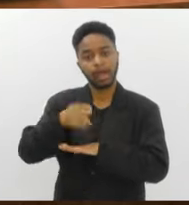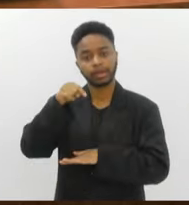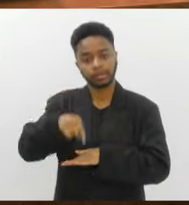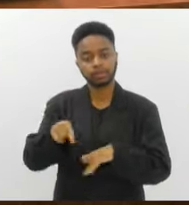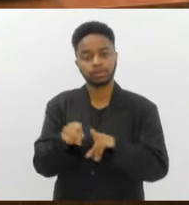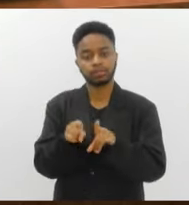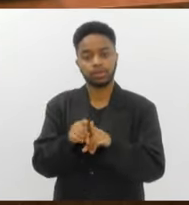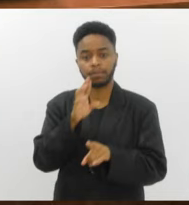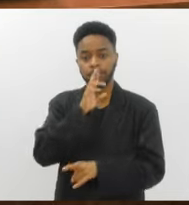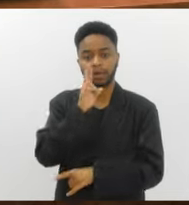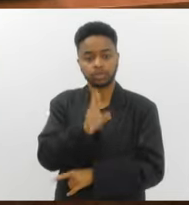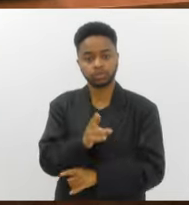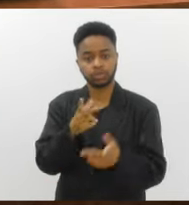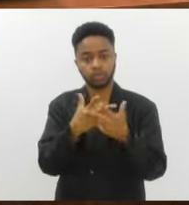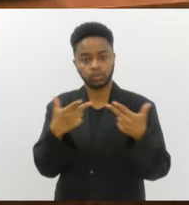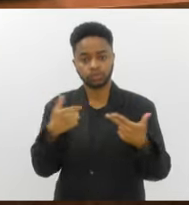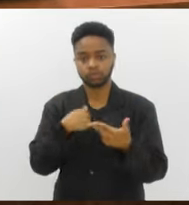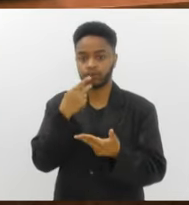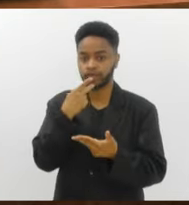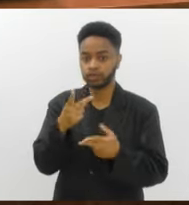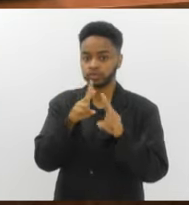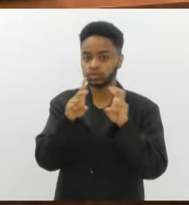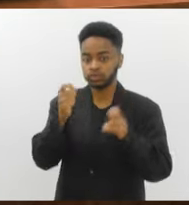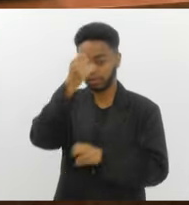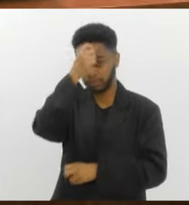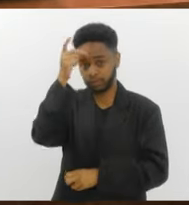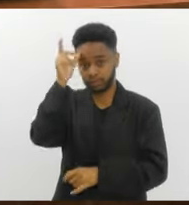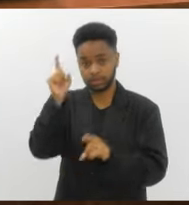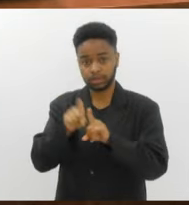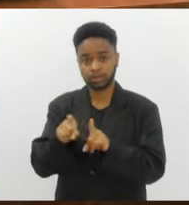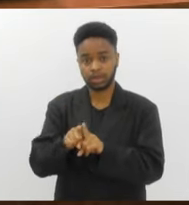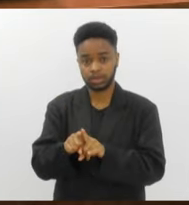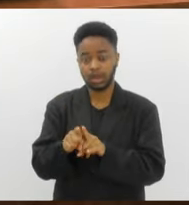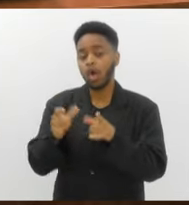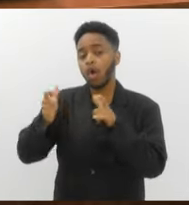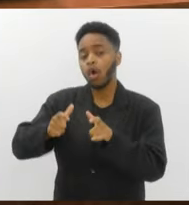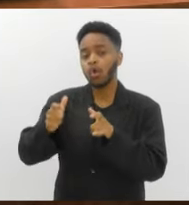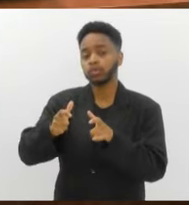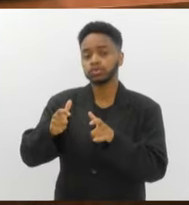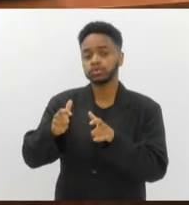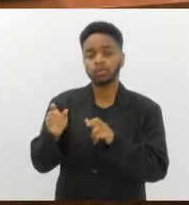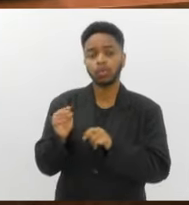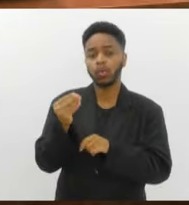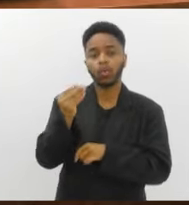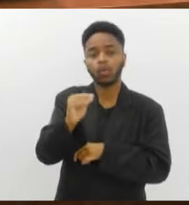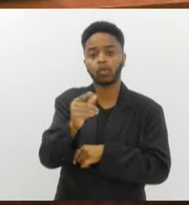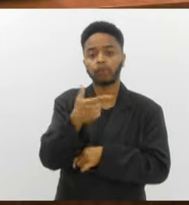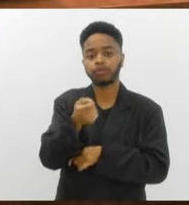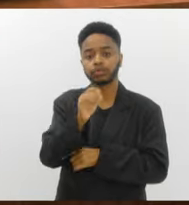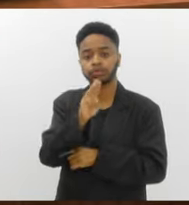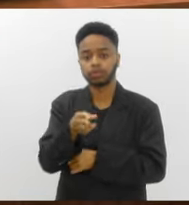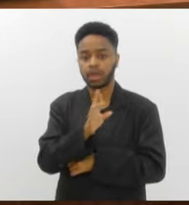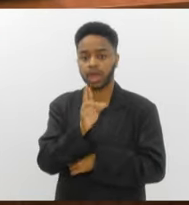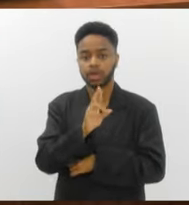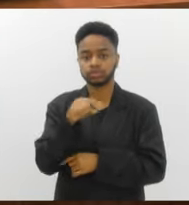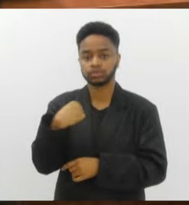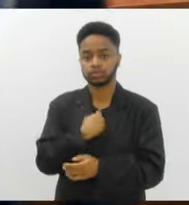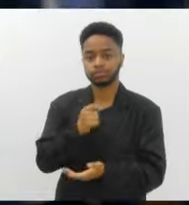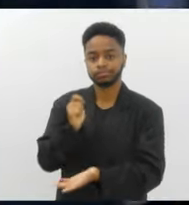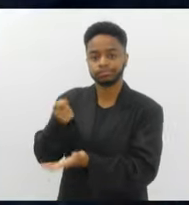responder tudo aquilo que eu tenho dito em relação ao prefeito, sobretudo, onde o prefeito enfiou os 20 milhões de reais dessa casa. Obrigado,